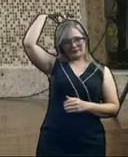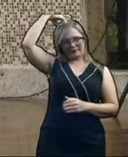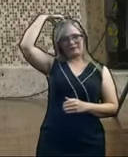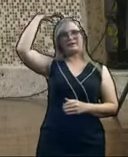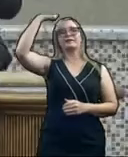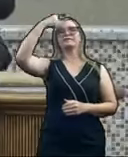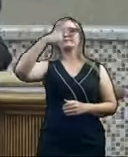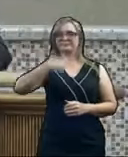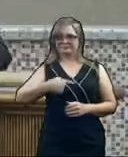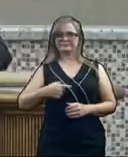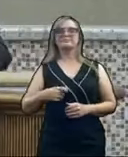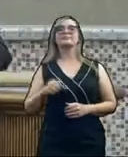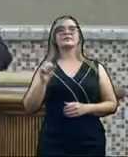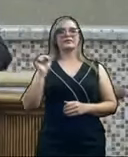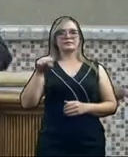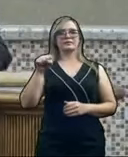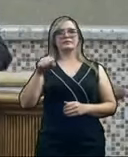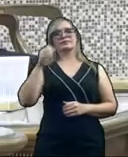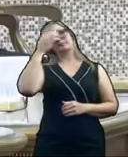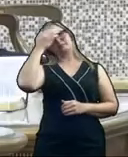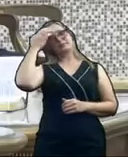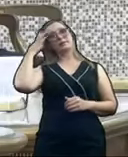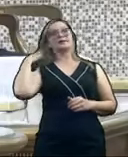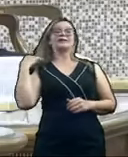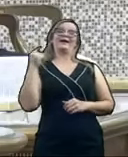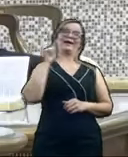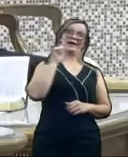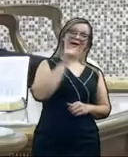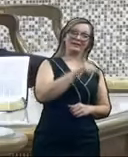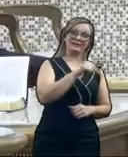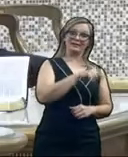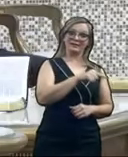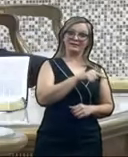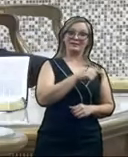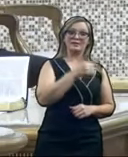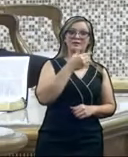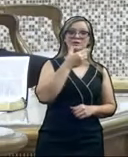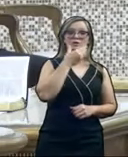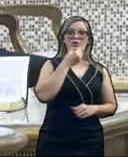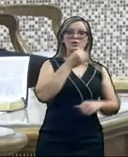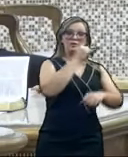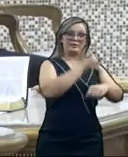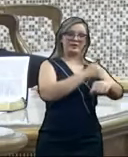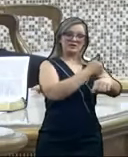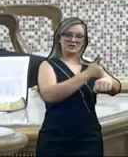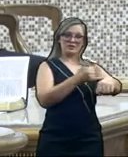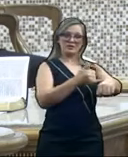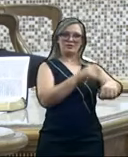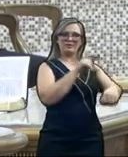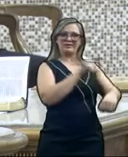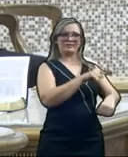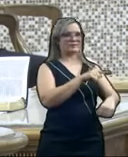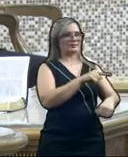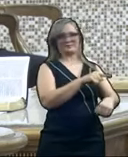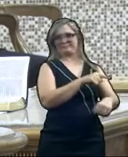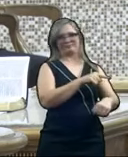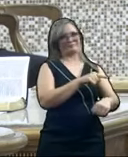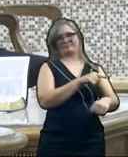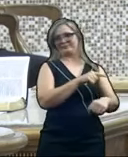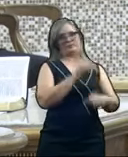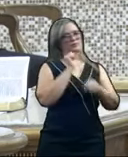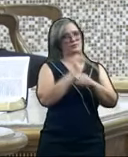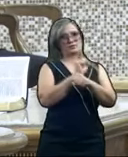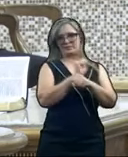ir o Jacó não soube Honrar o pai eu não soube Honrar o irmão